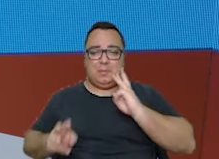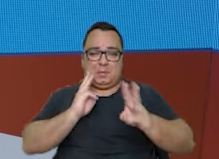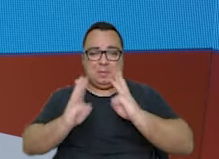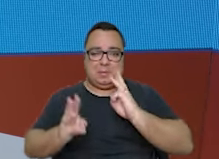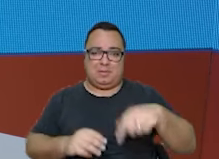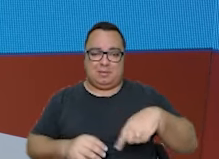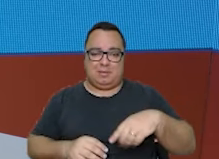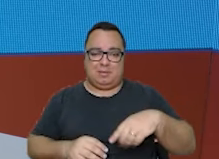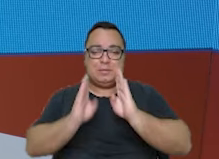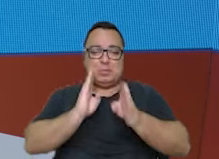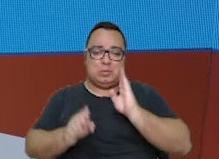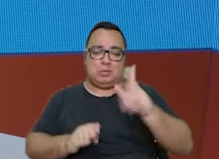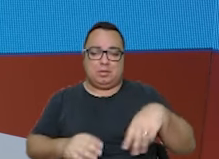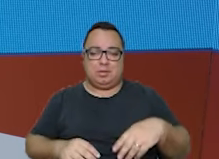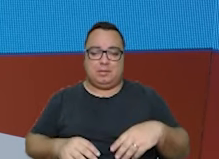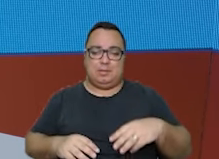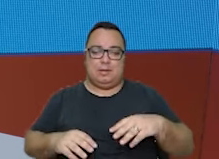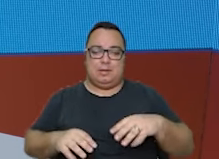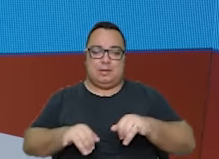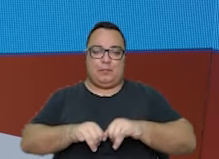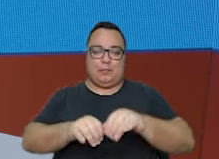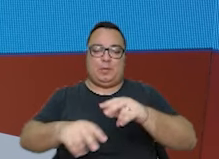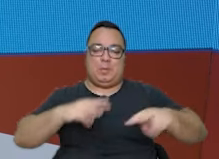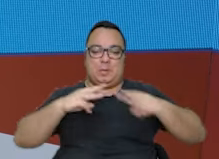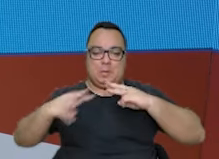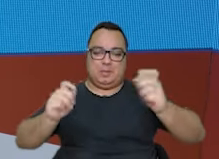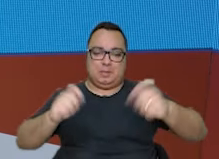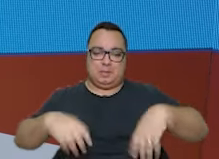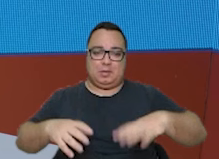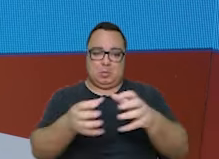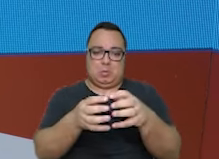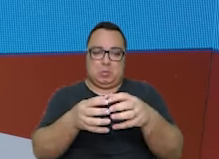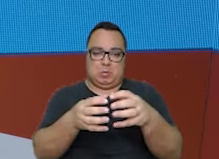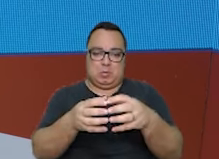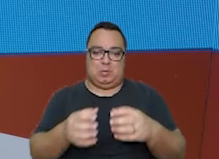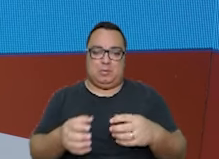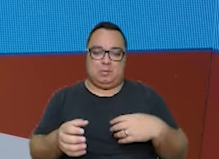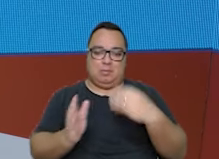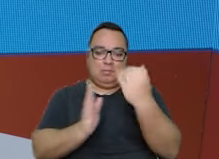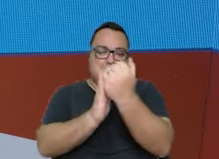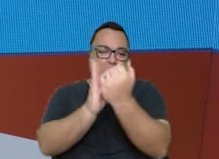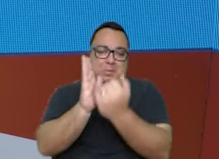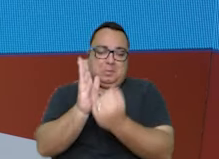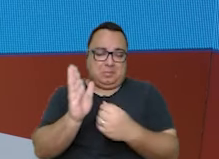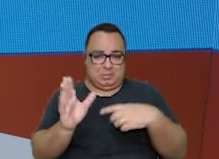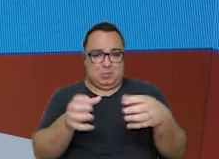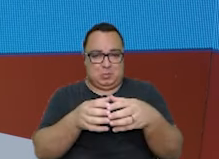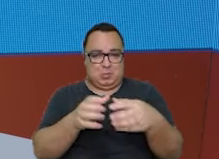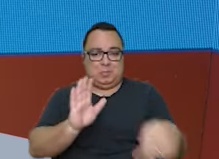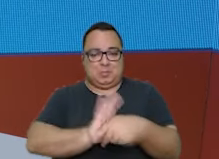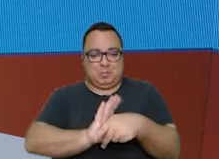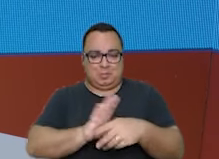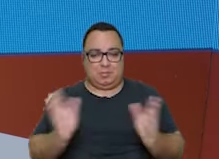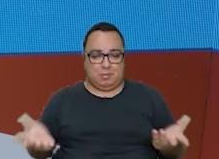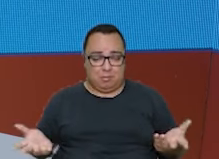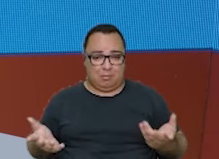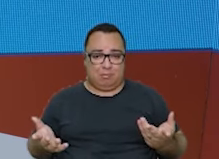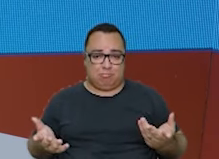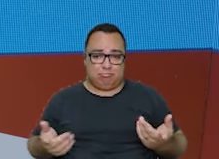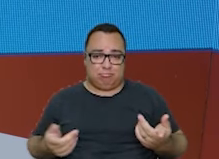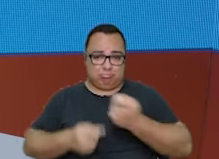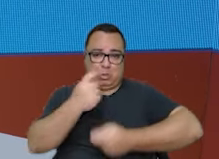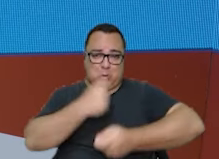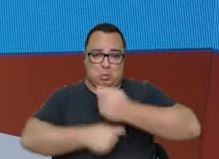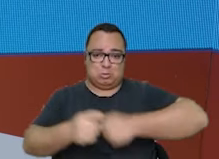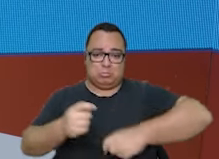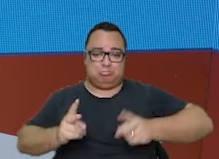sendo fechados no Marketplace do Facebook nos grupos de classificados do do do do Facebook então uhum tem negócio